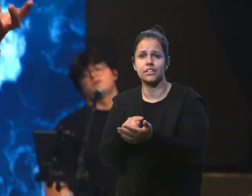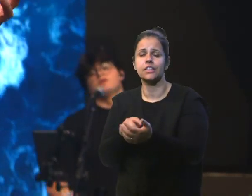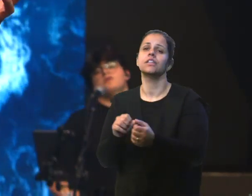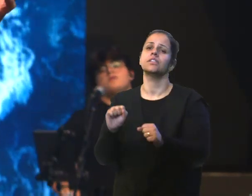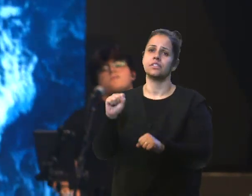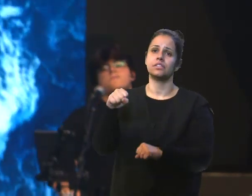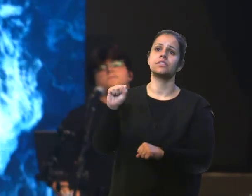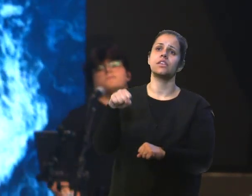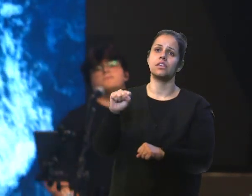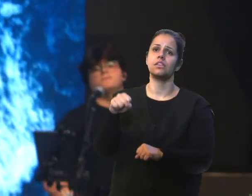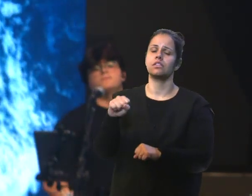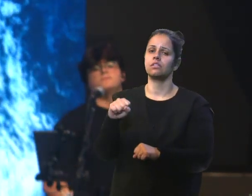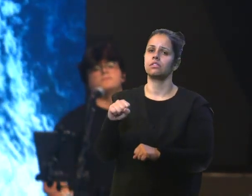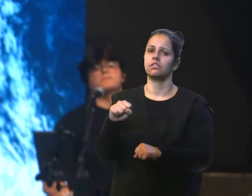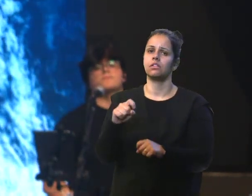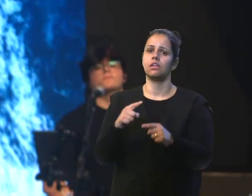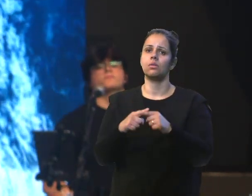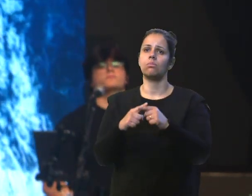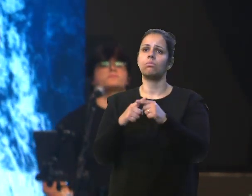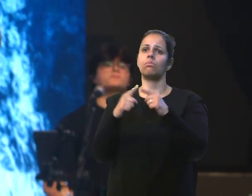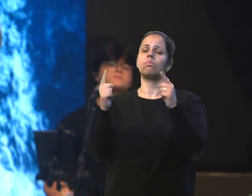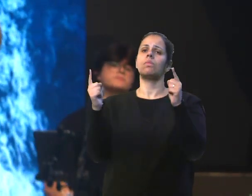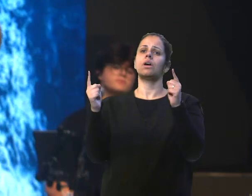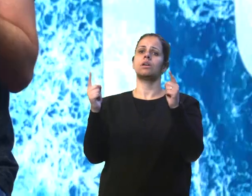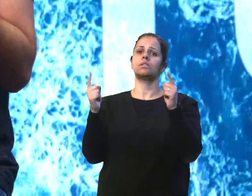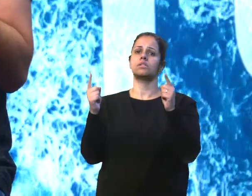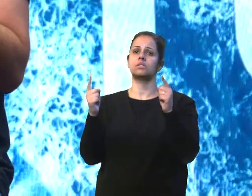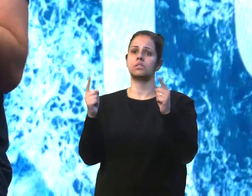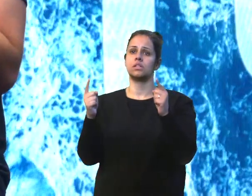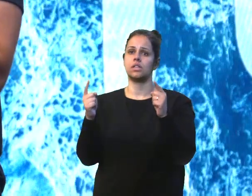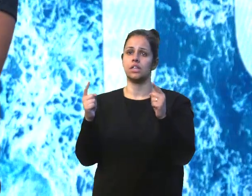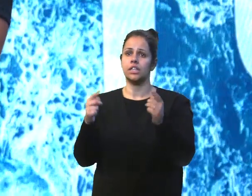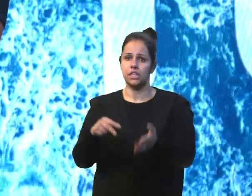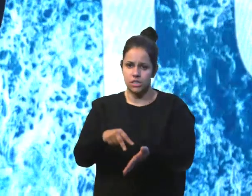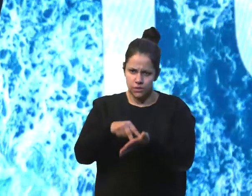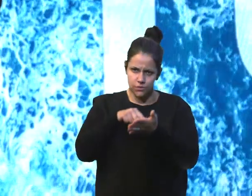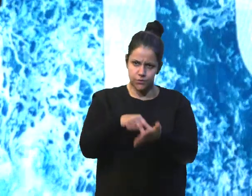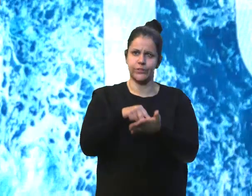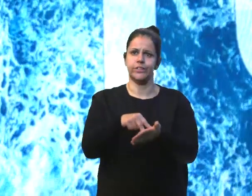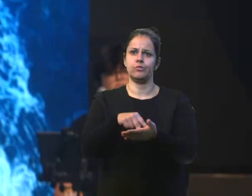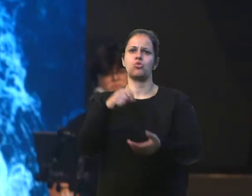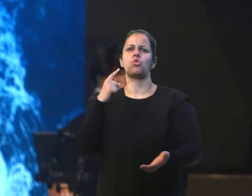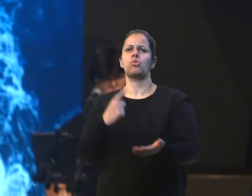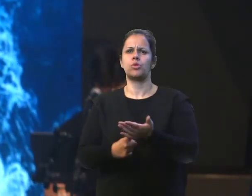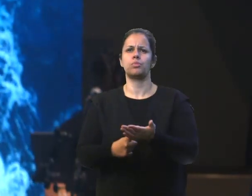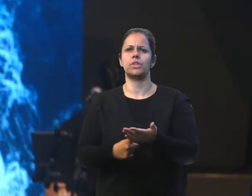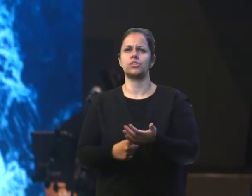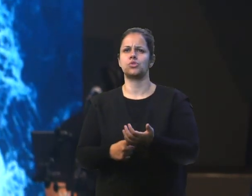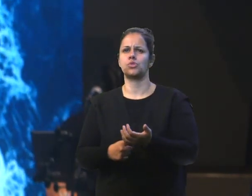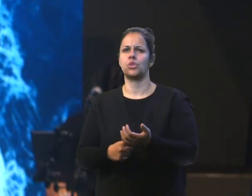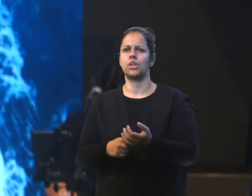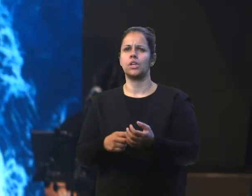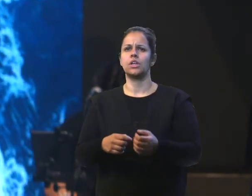totalmente. Só que se isso não está alicerçado em compromissos sinceros e verdadeiros,